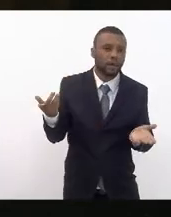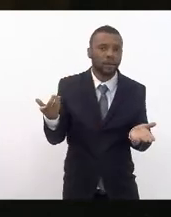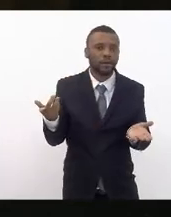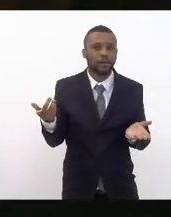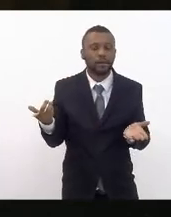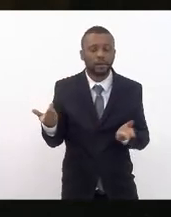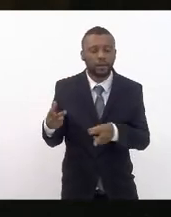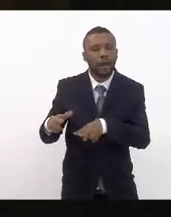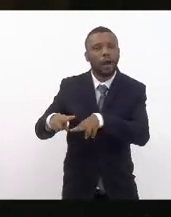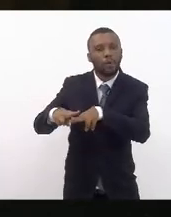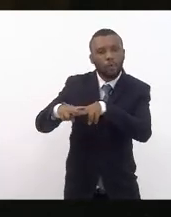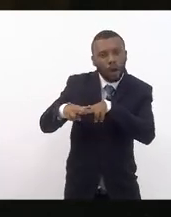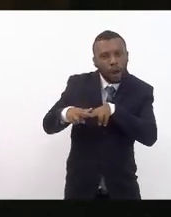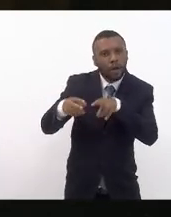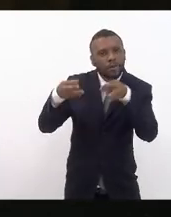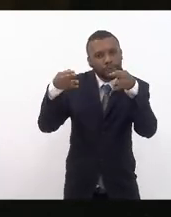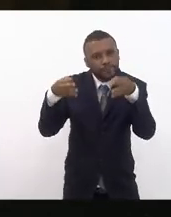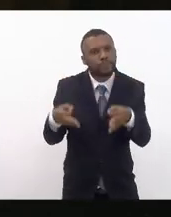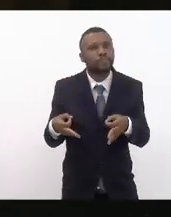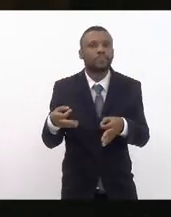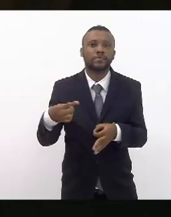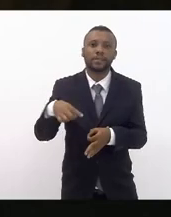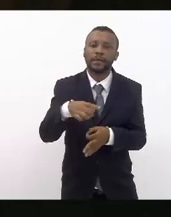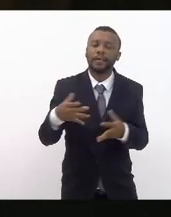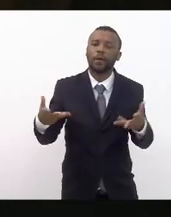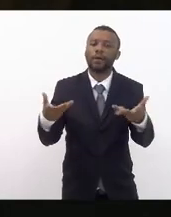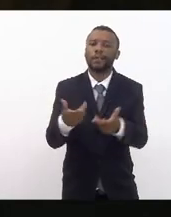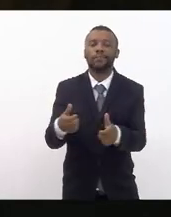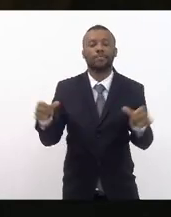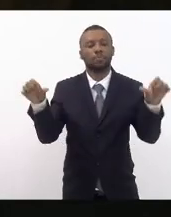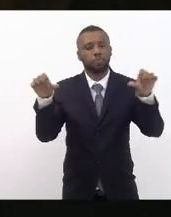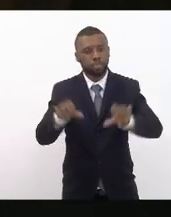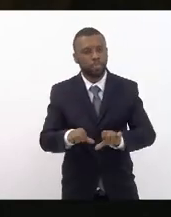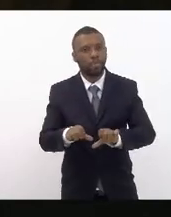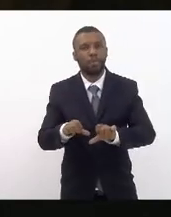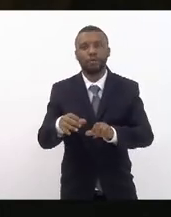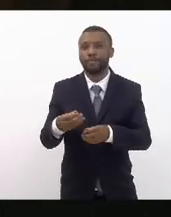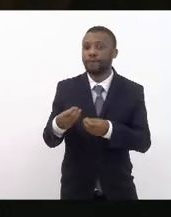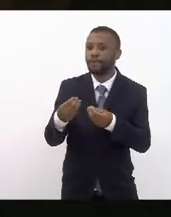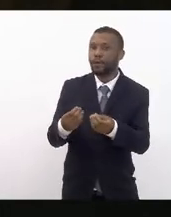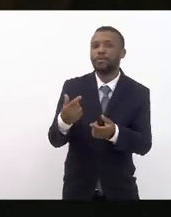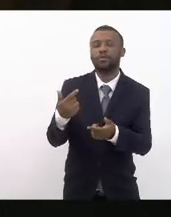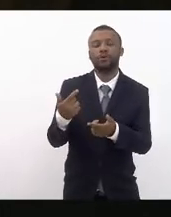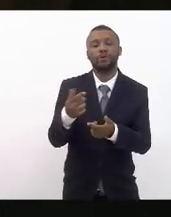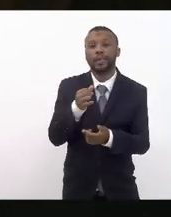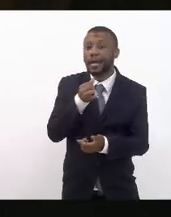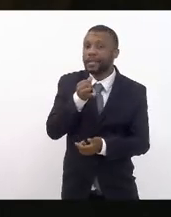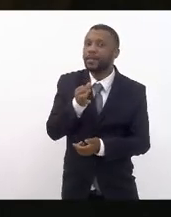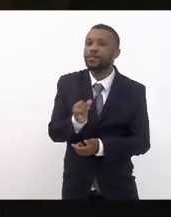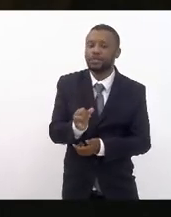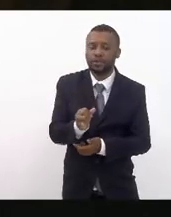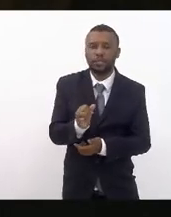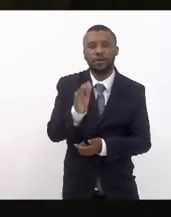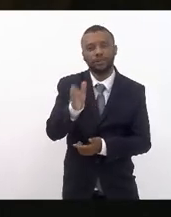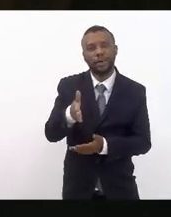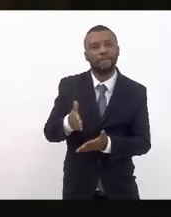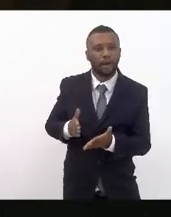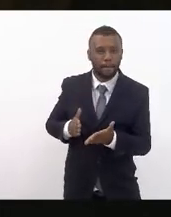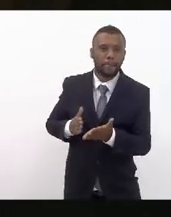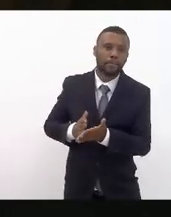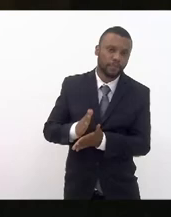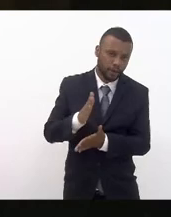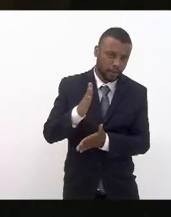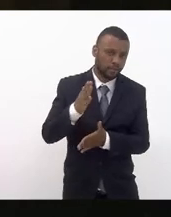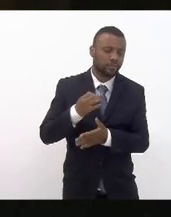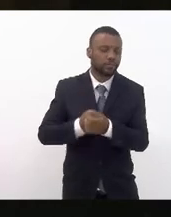por conta justamente dessa má qualidade do fornecimento de energia elétrica. Já foi aprovada desde